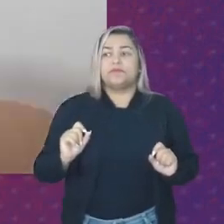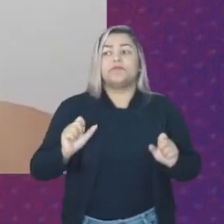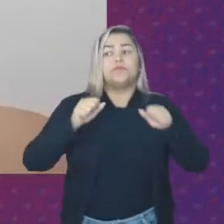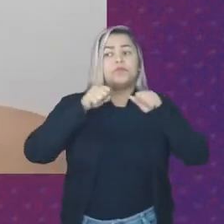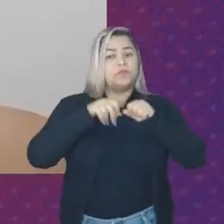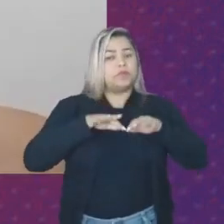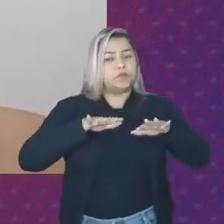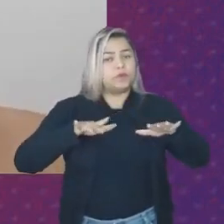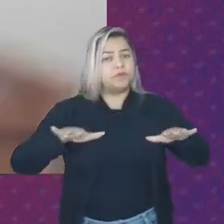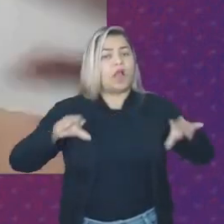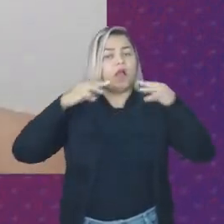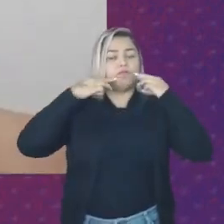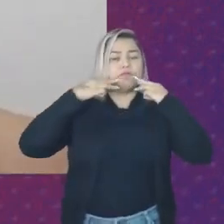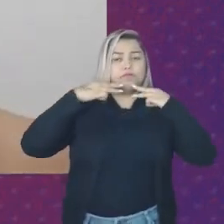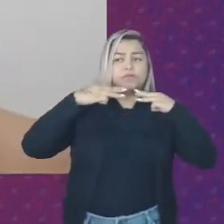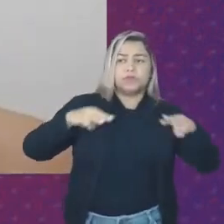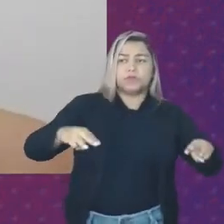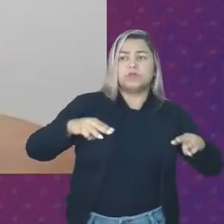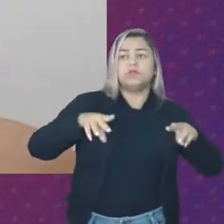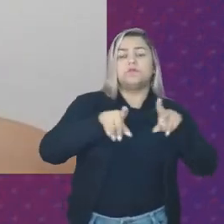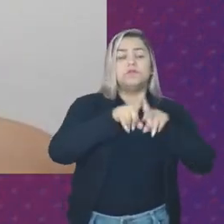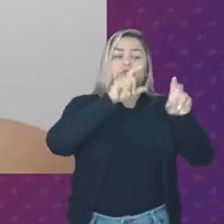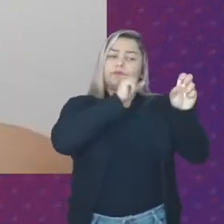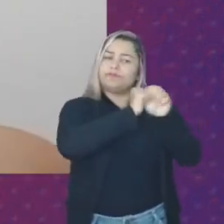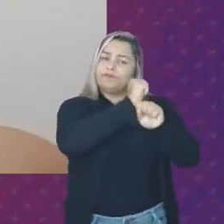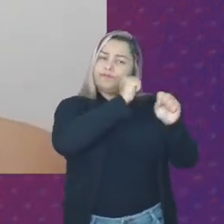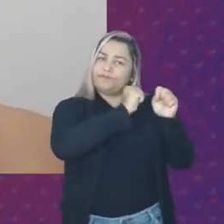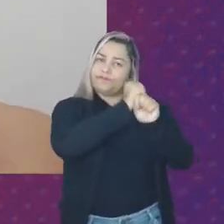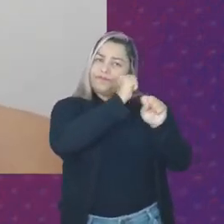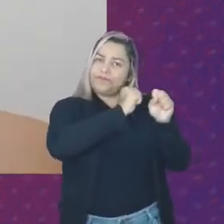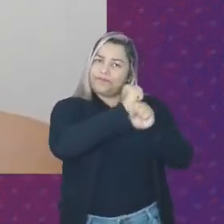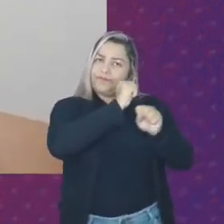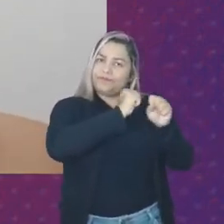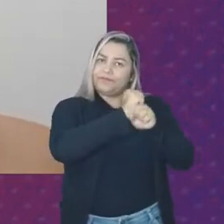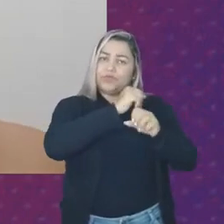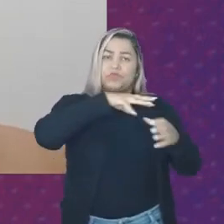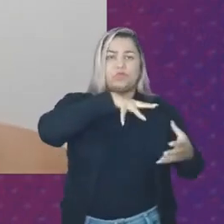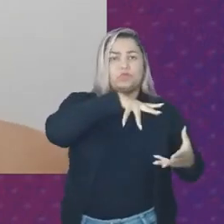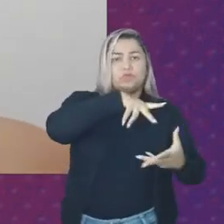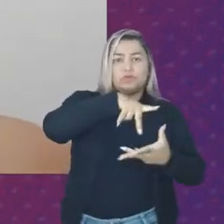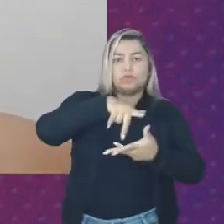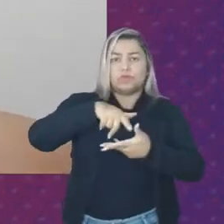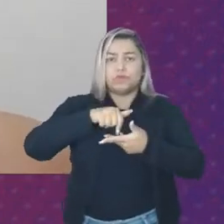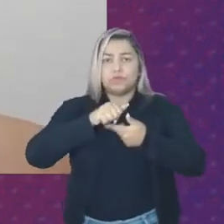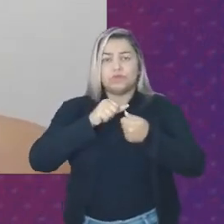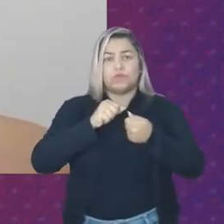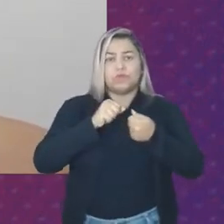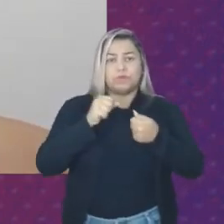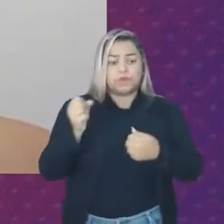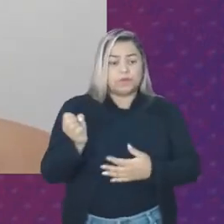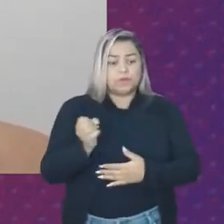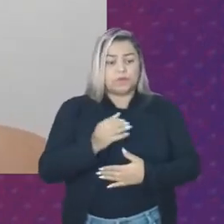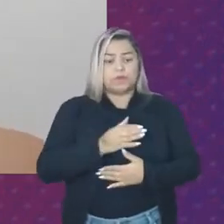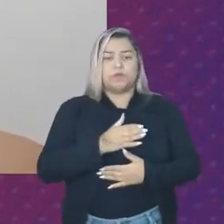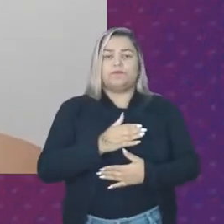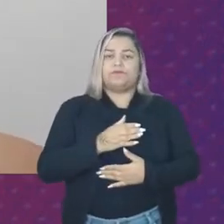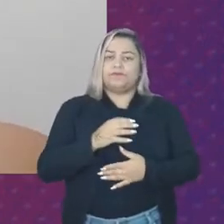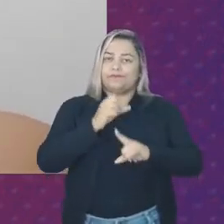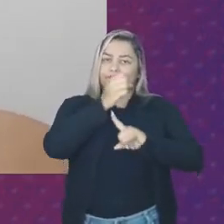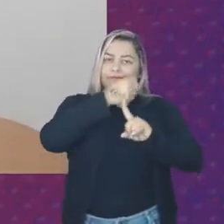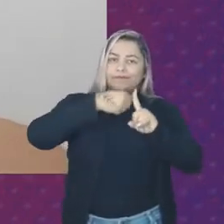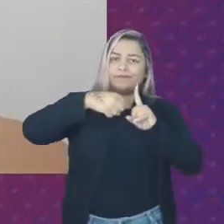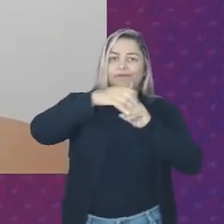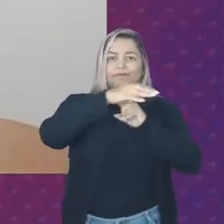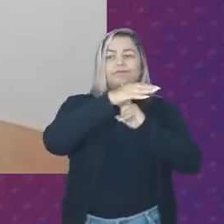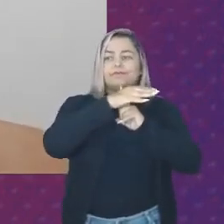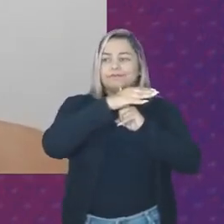propagar mesmo a sua mensagem, para construir um mundo melhor, para construir uma nova sociedade.